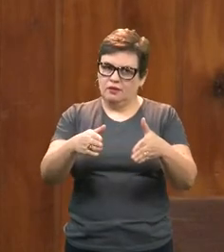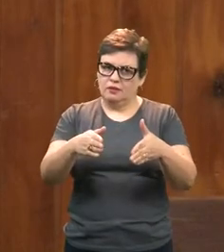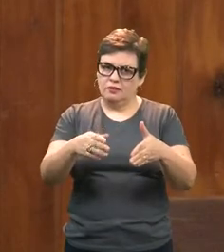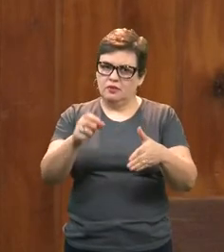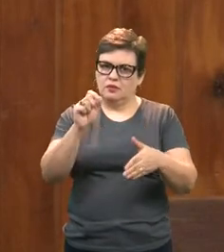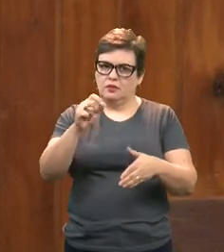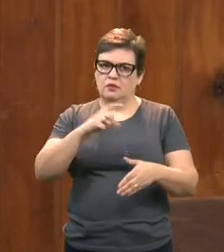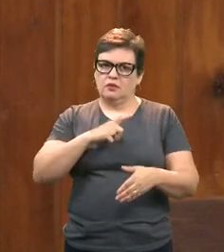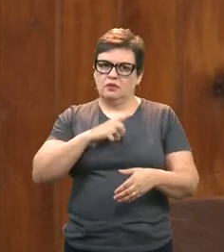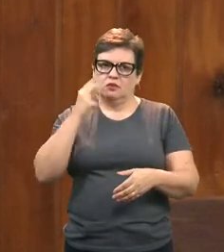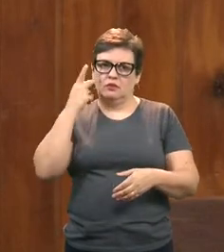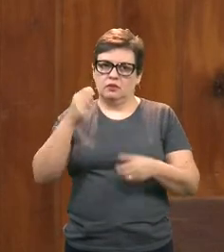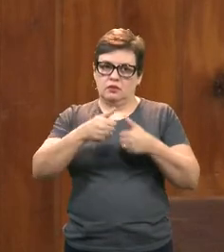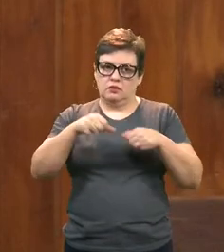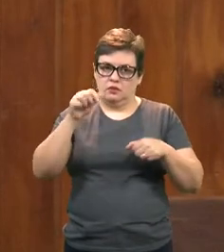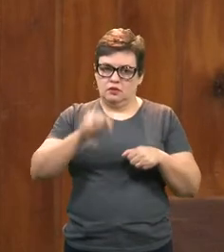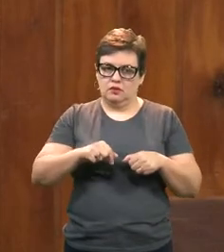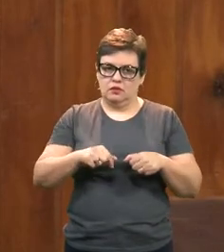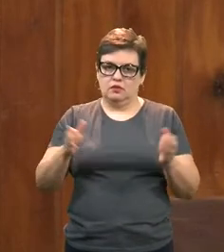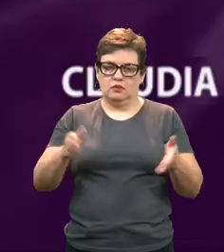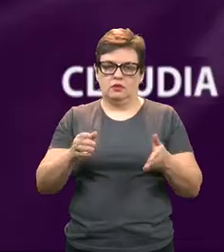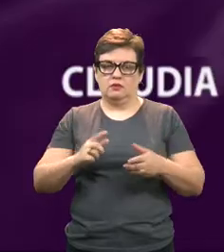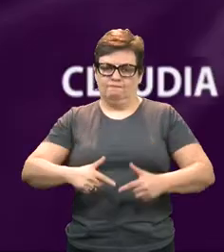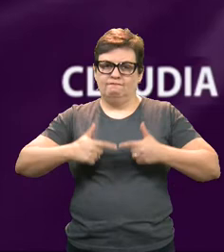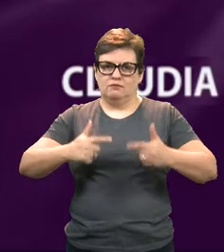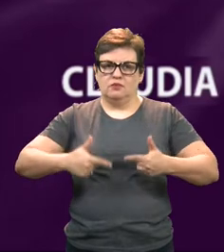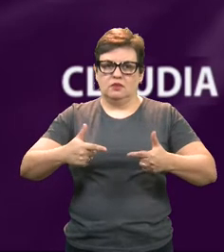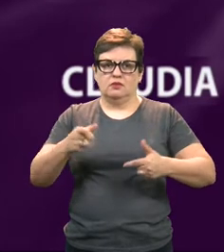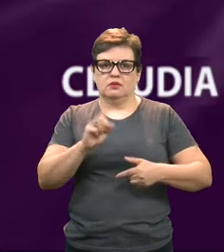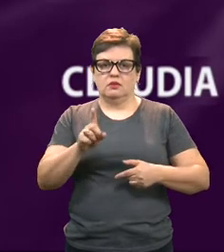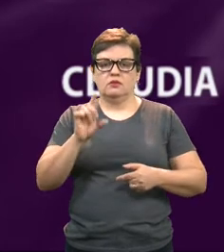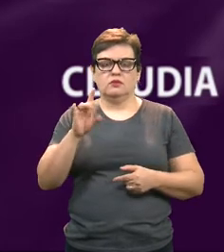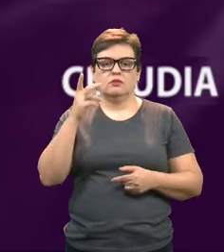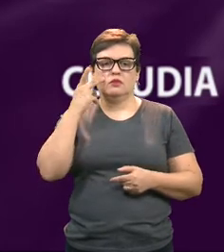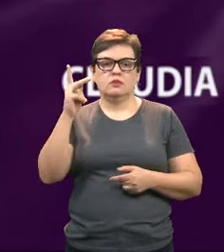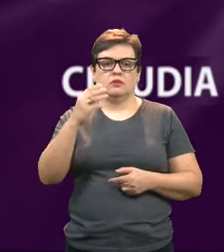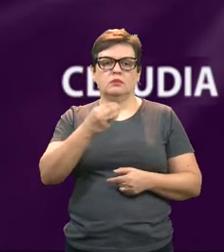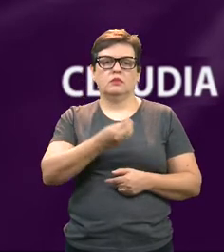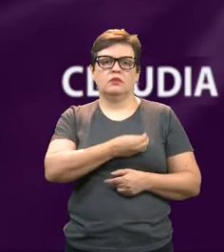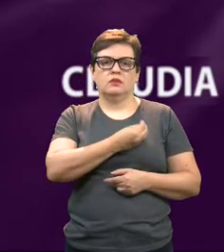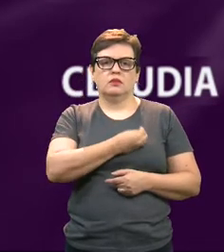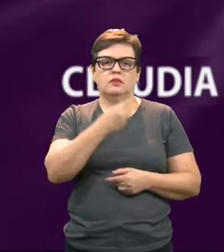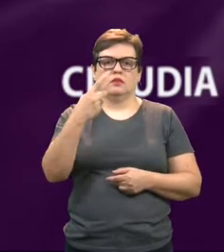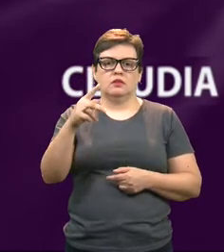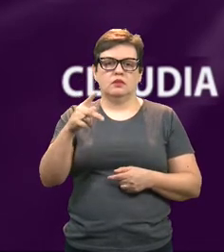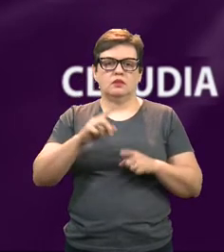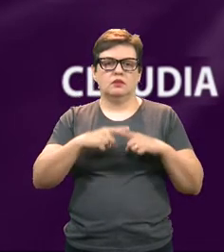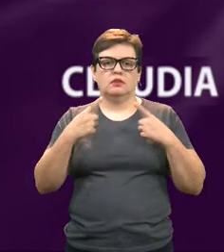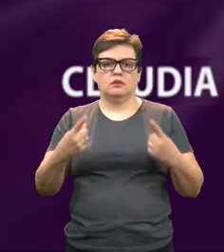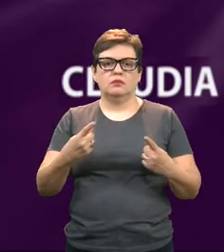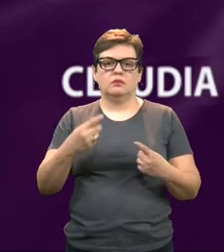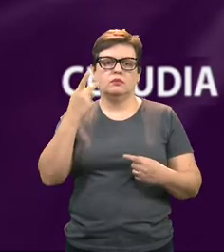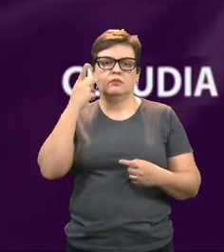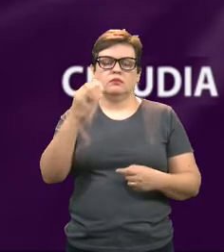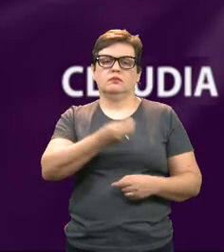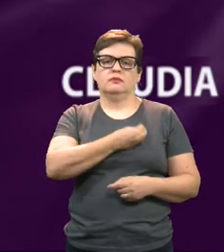hoje, lutando não só pela vida dele, mas pela vida de muitos.